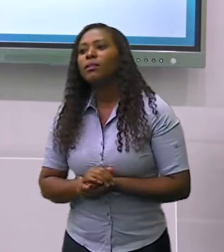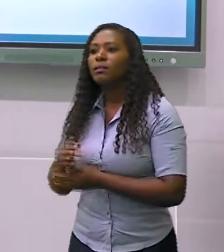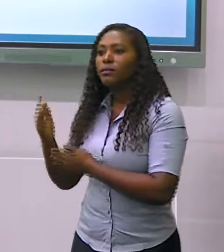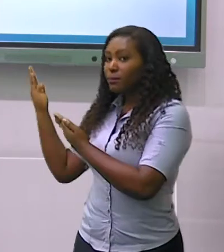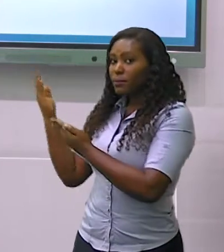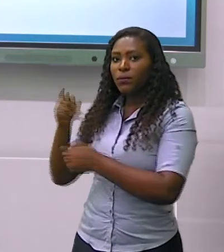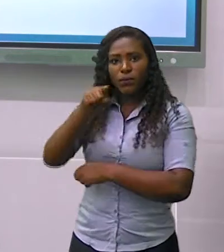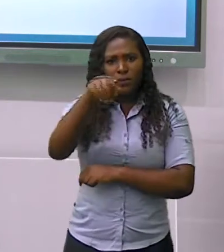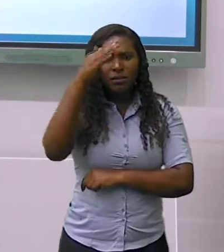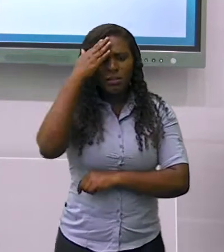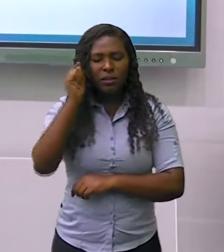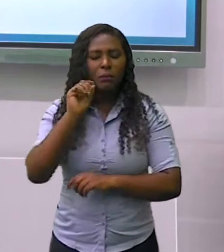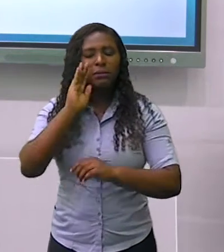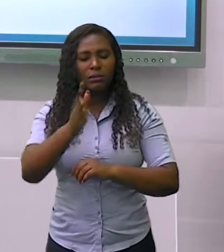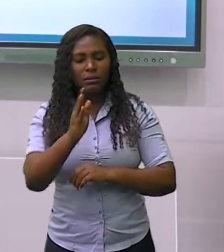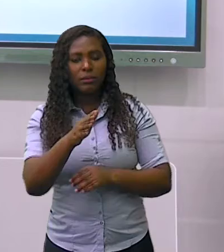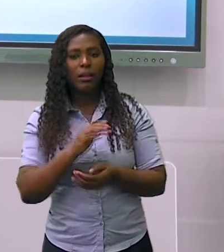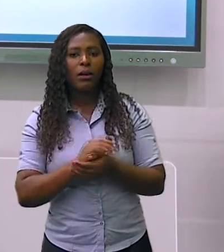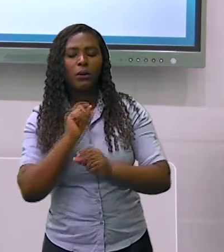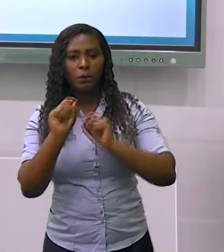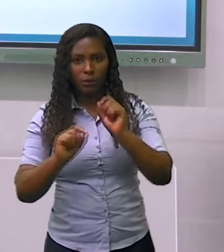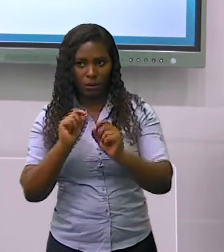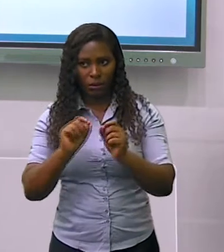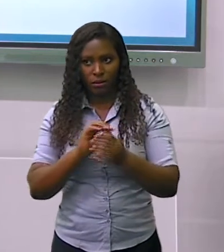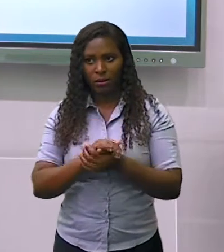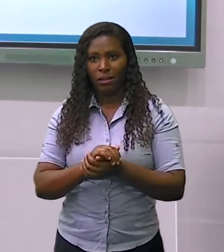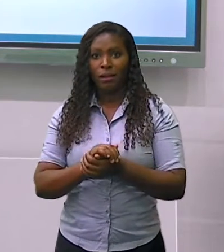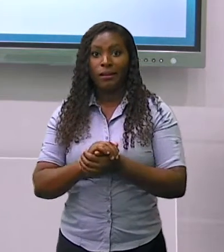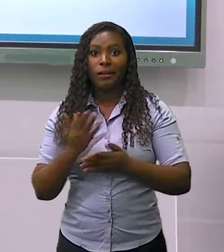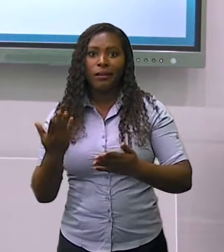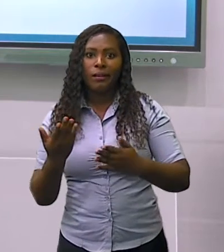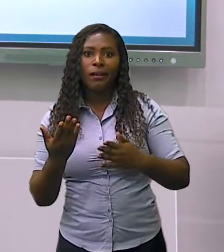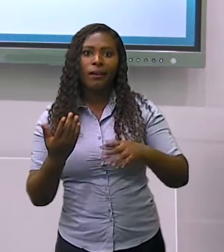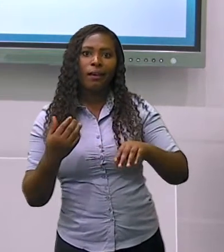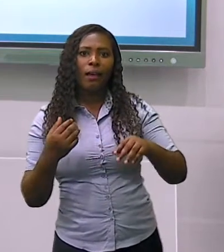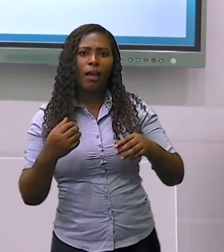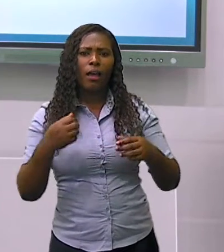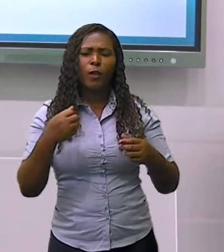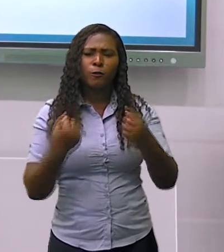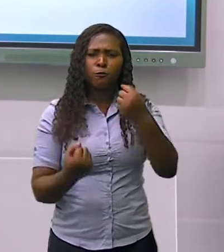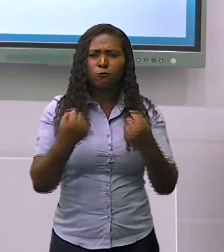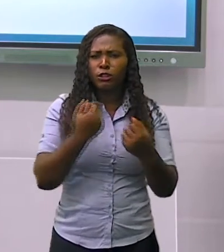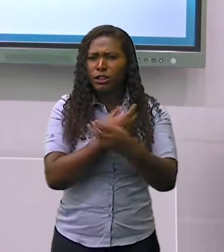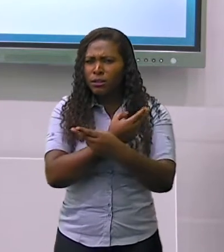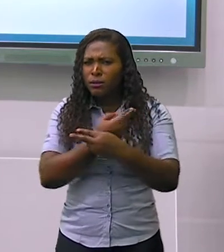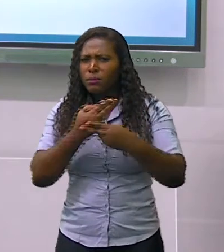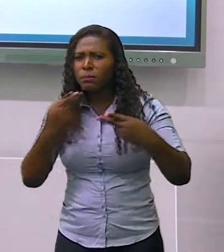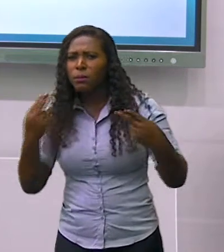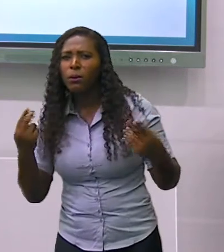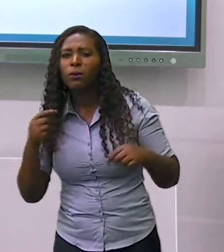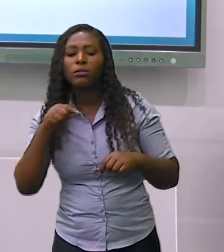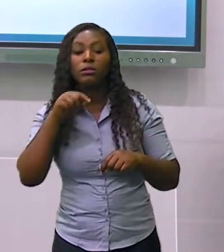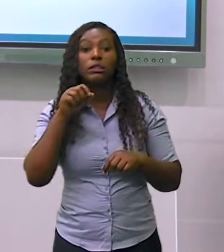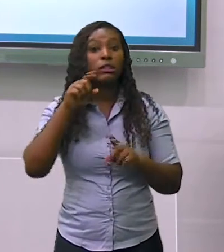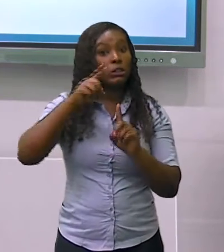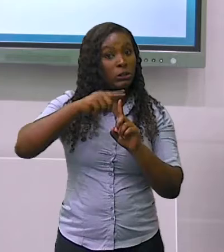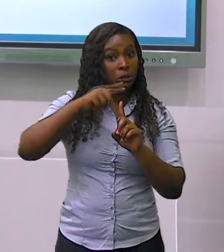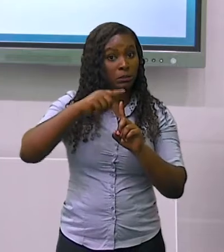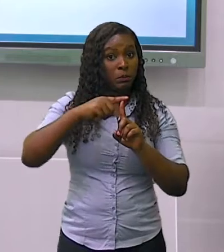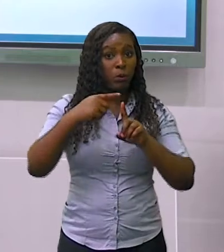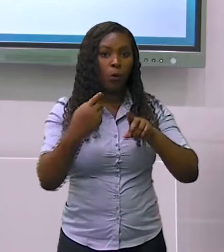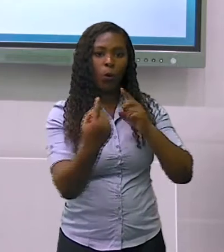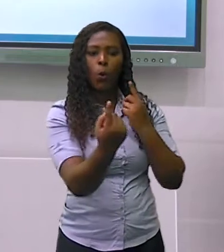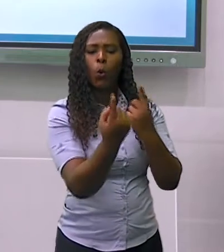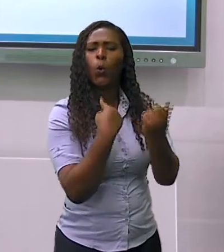Você sabia que o transporte rodoviário é um dos principais meios de locomoção em